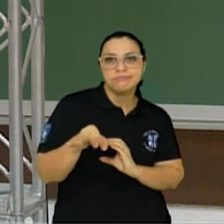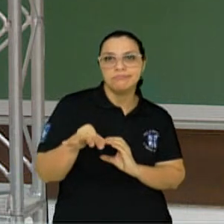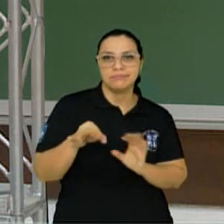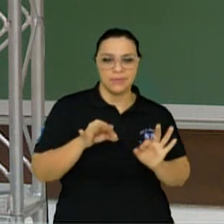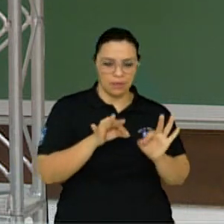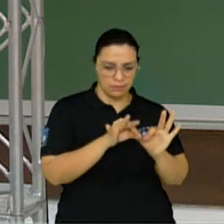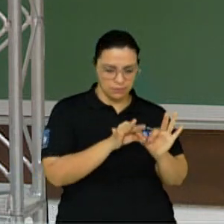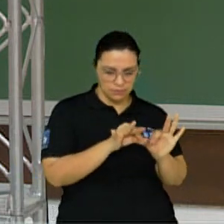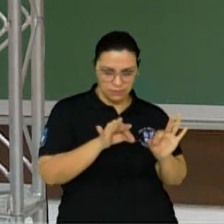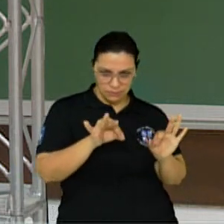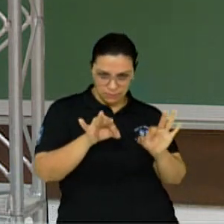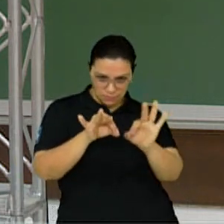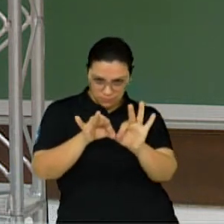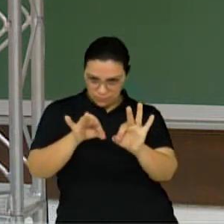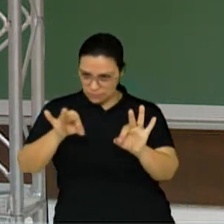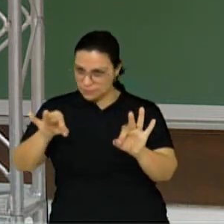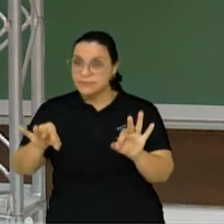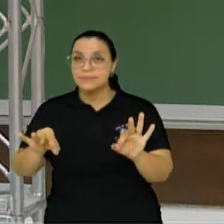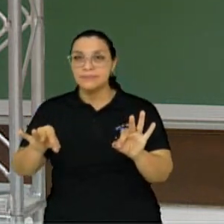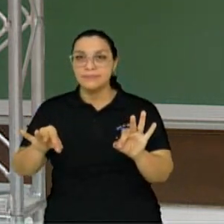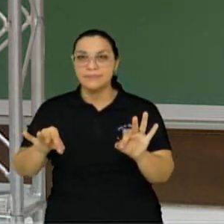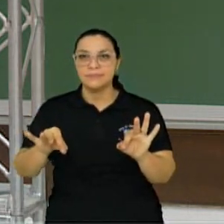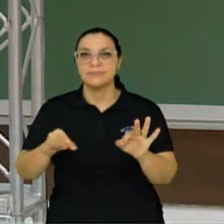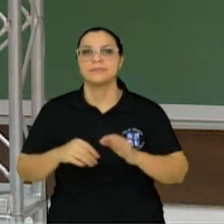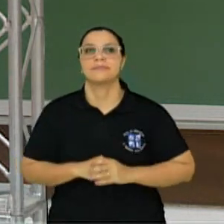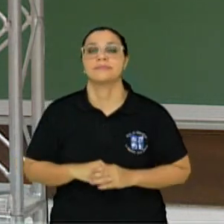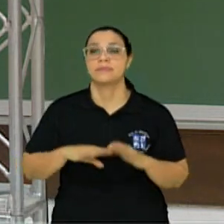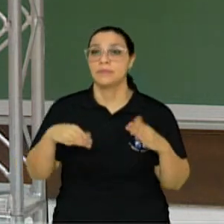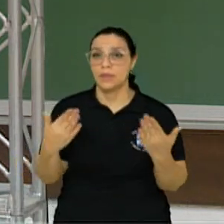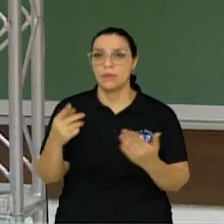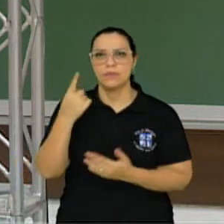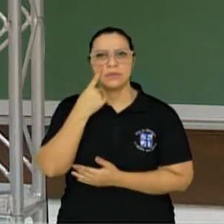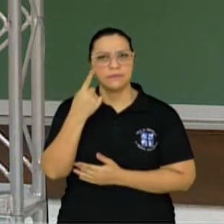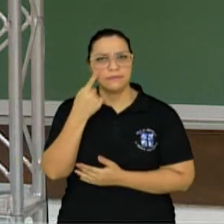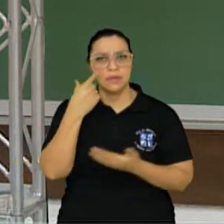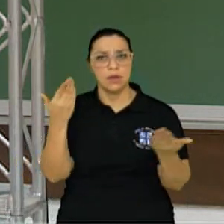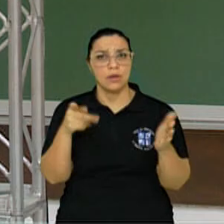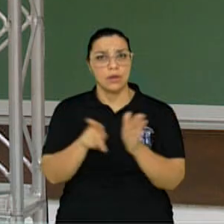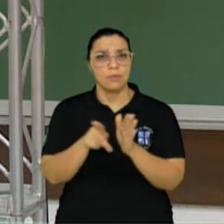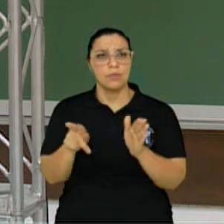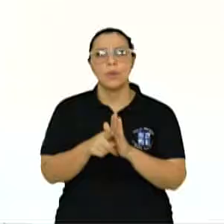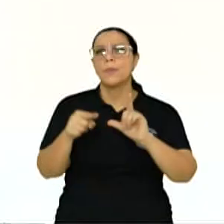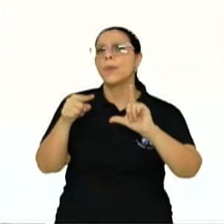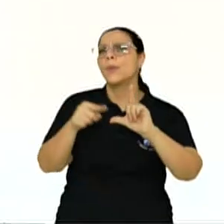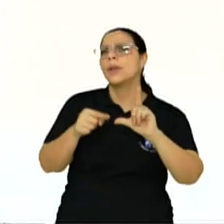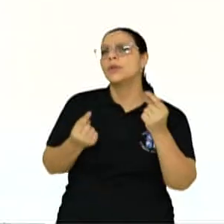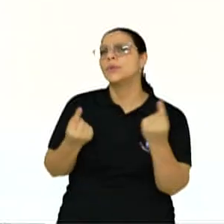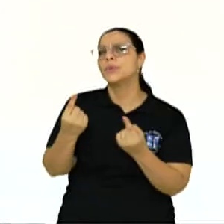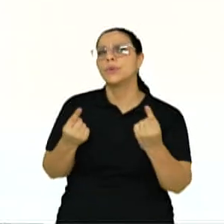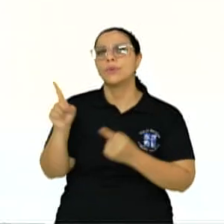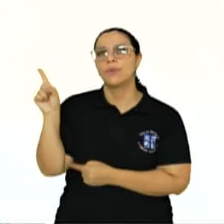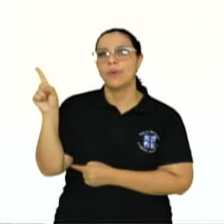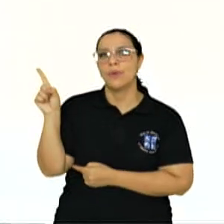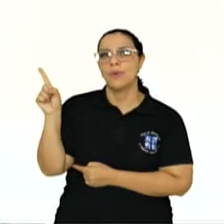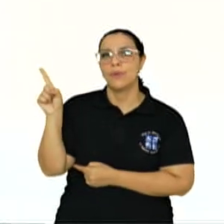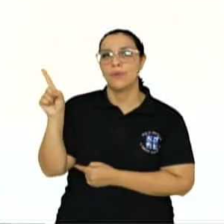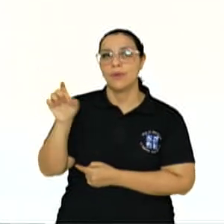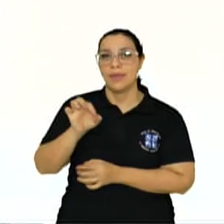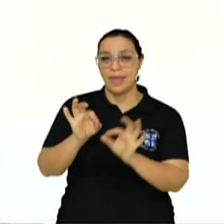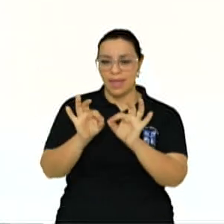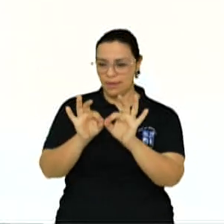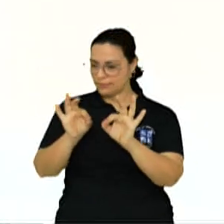até C. Então, se você olhar pelas alternativas, aqui do